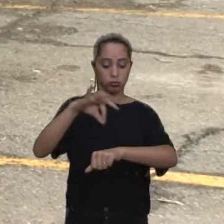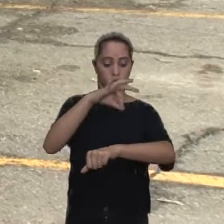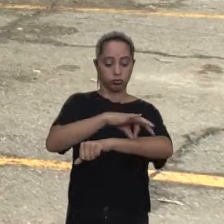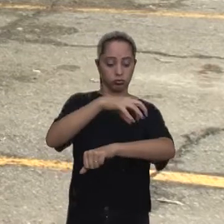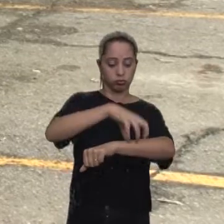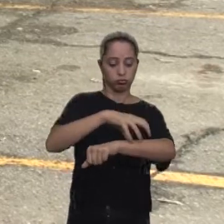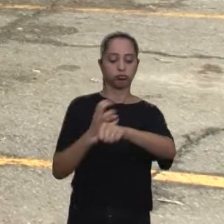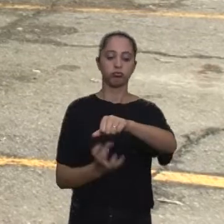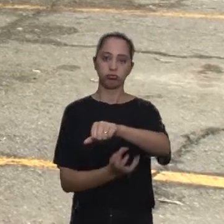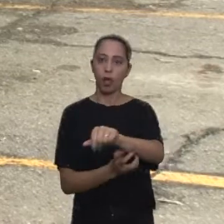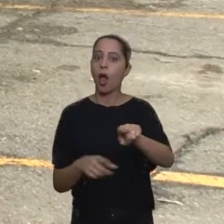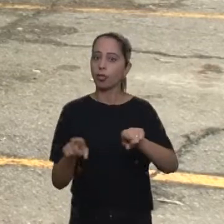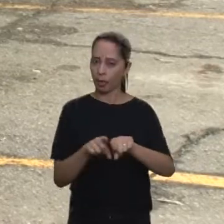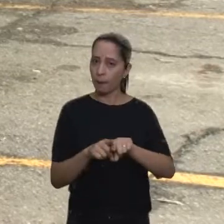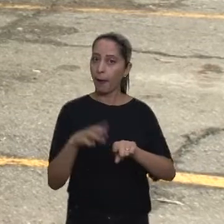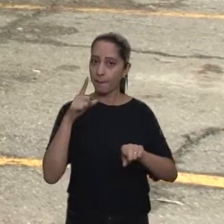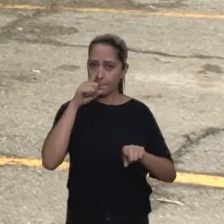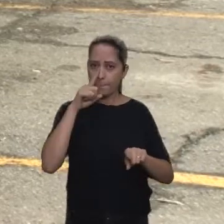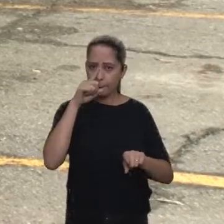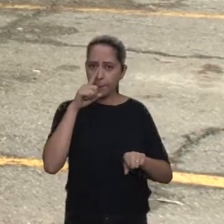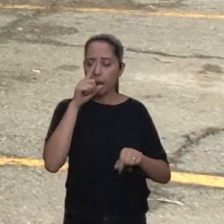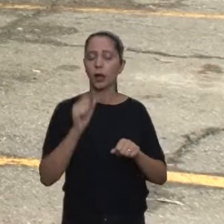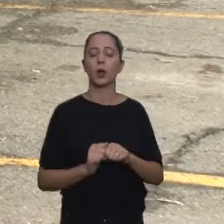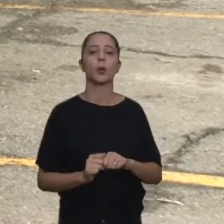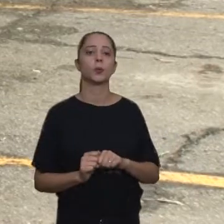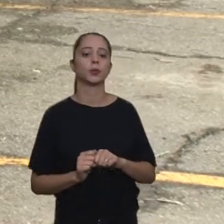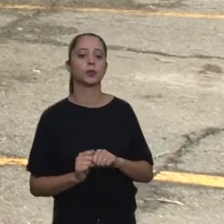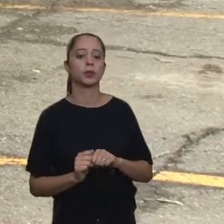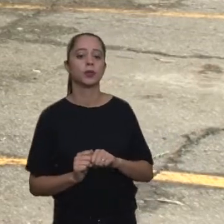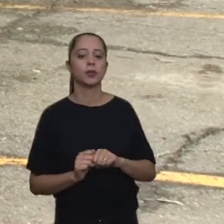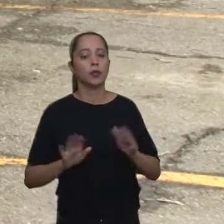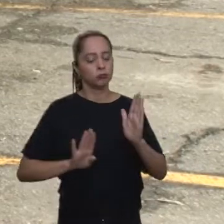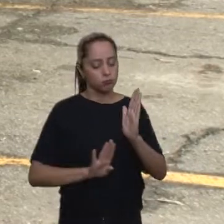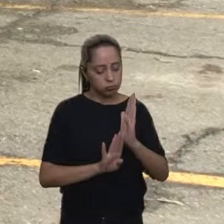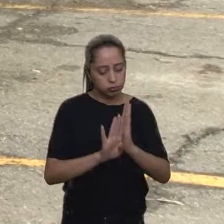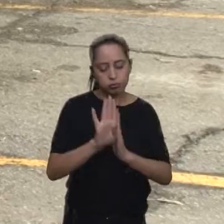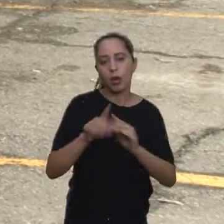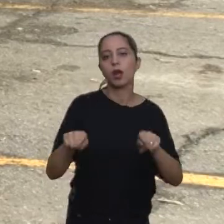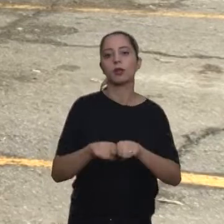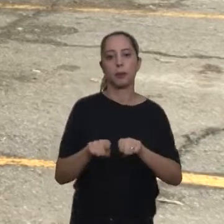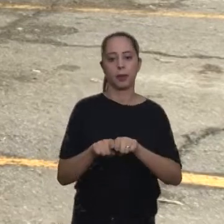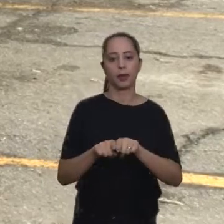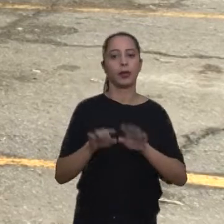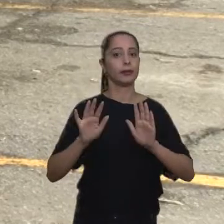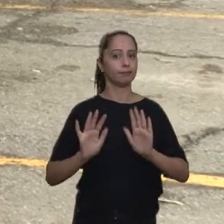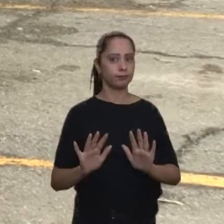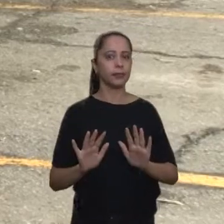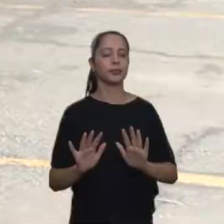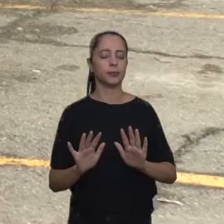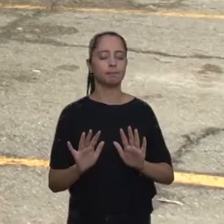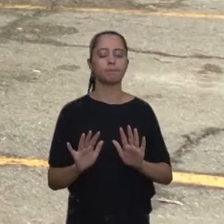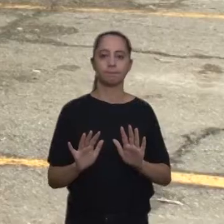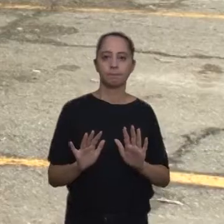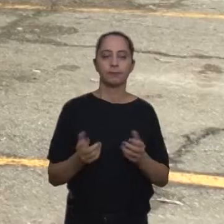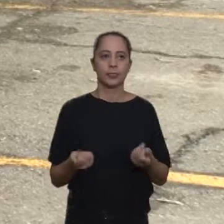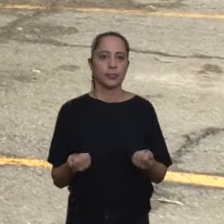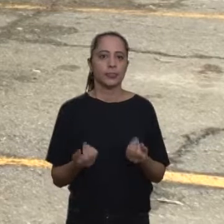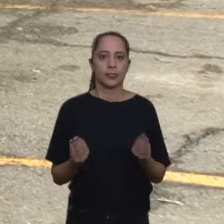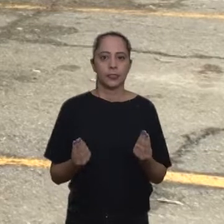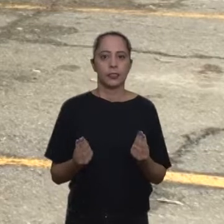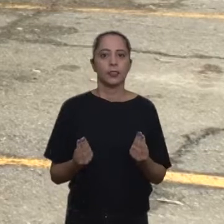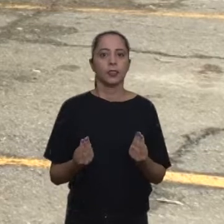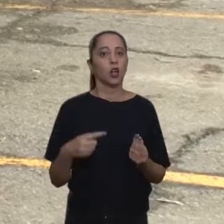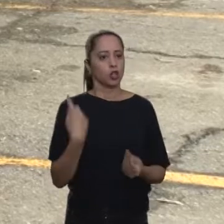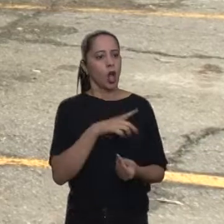mais com a chikungunya, que é uma doença que vem crescendo, também transmitida pelo Aedes aegypti, vem crescendo no estado de São Paulo. Então a gente